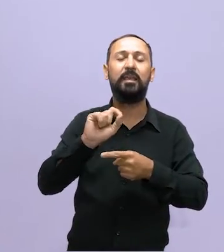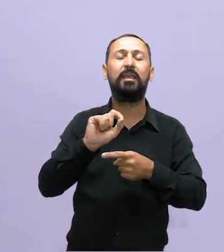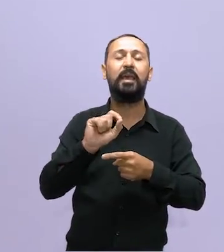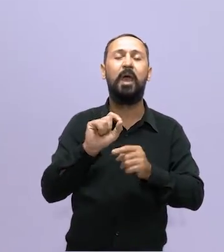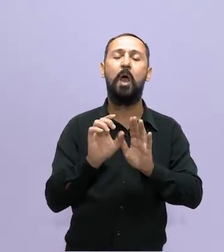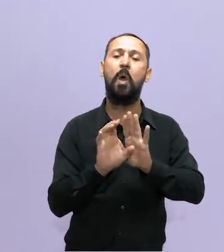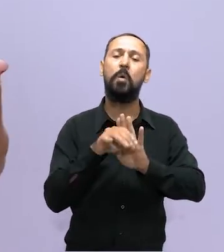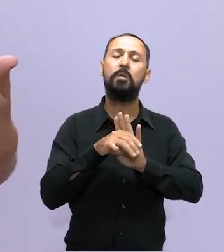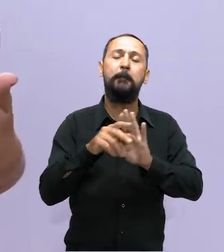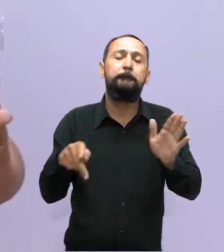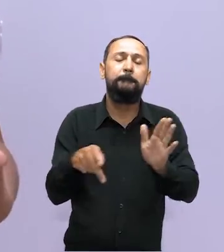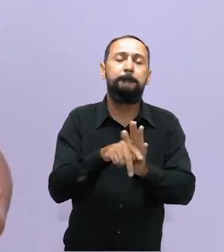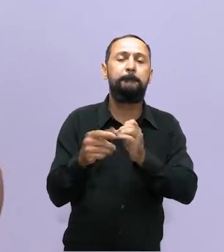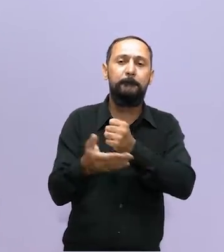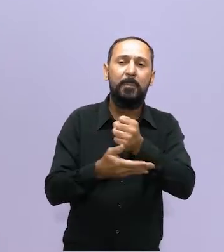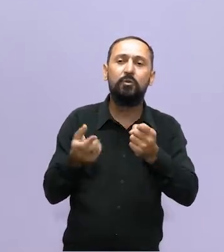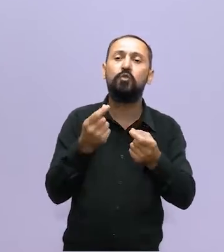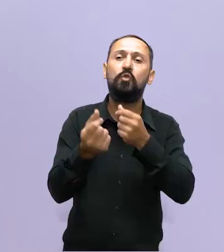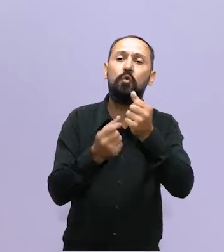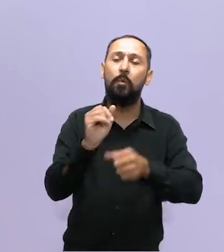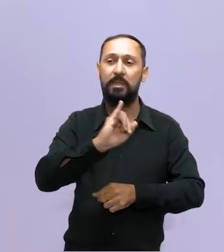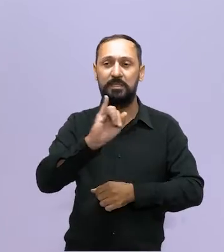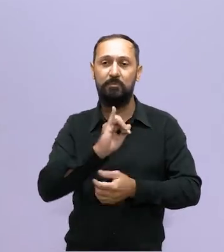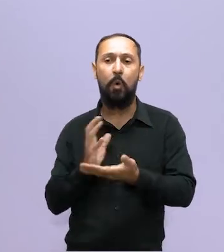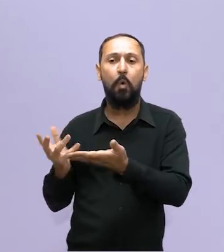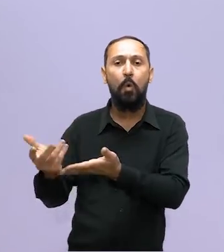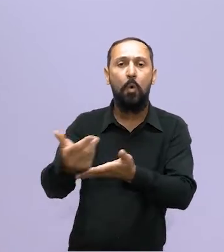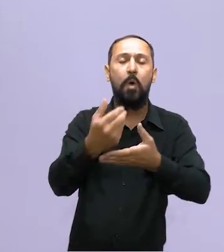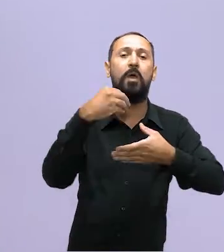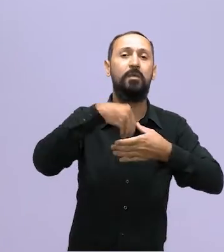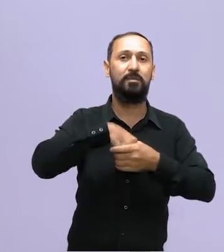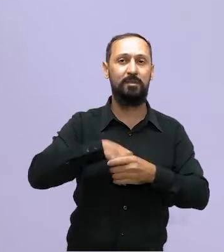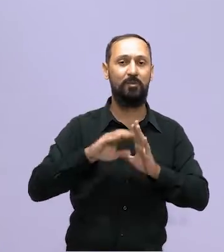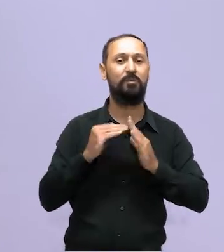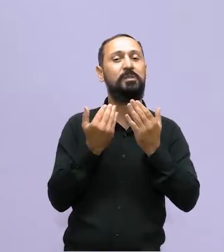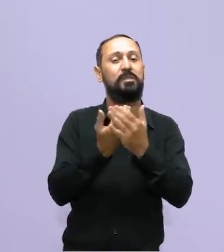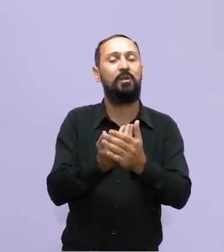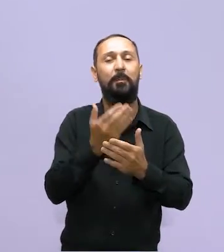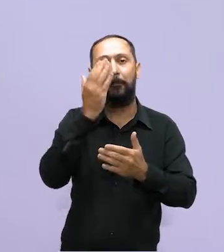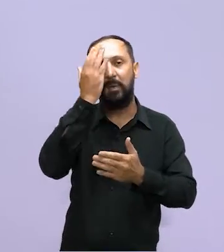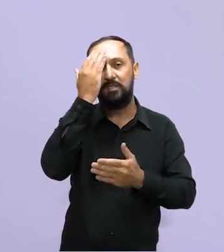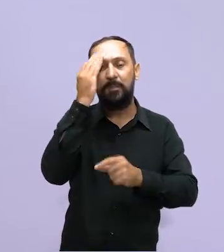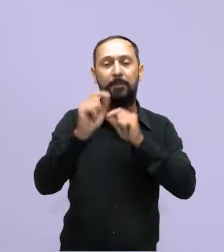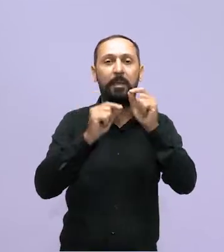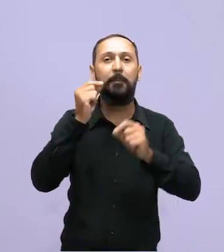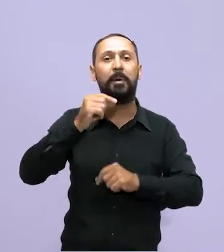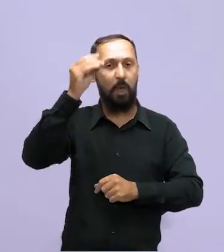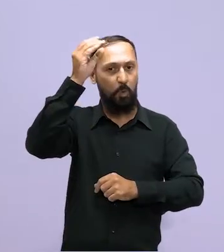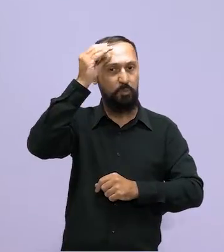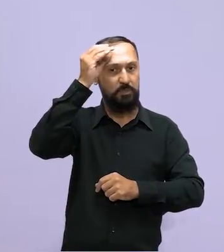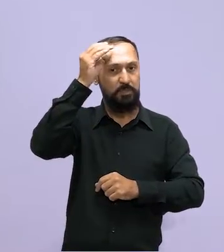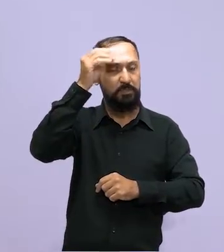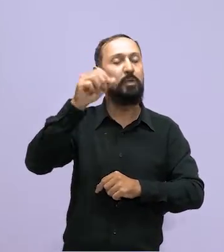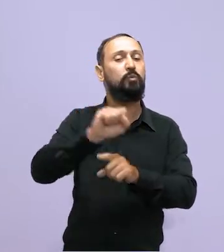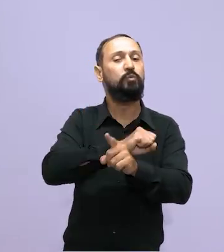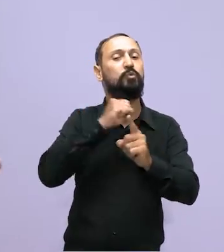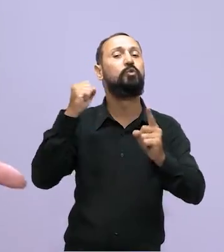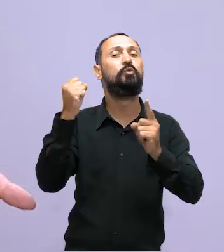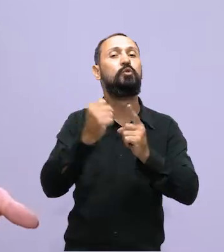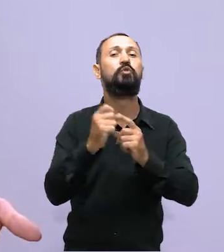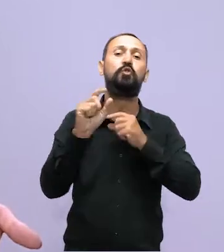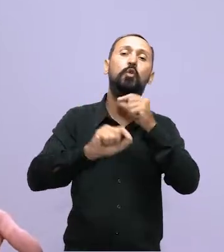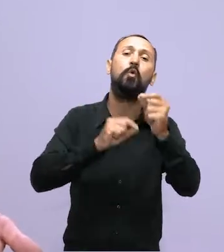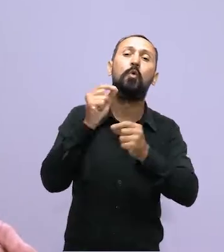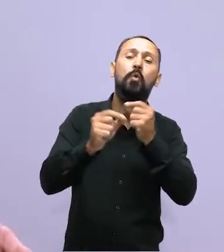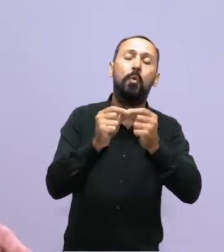básicas sobre o processo de arrecadação dos tributos nos currículos escolares, visando a conscientização da sociedade sobre